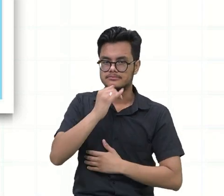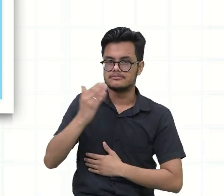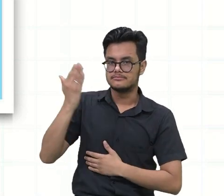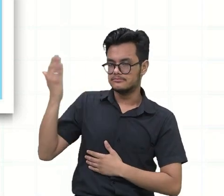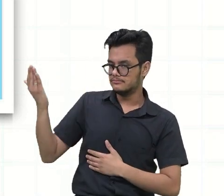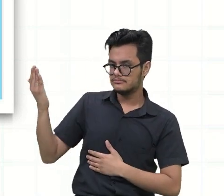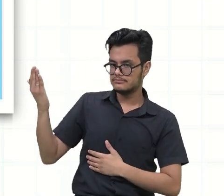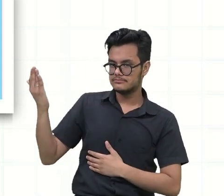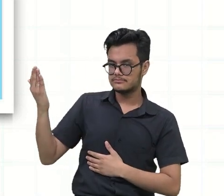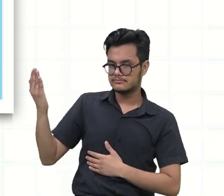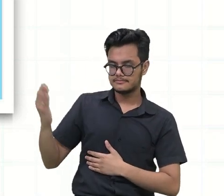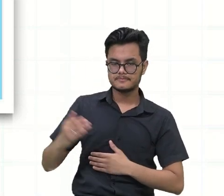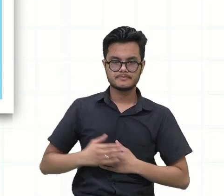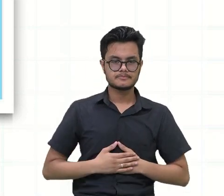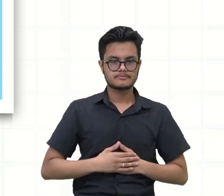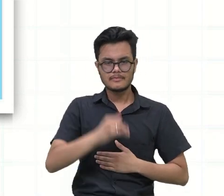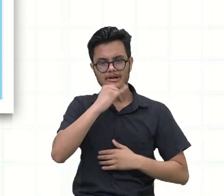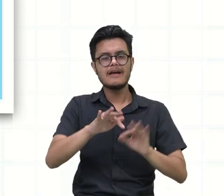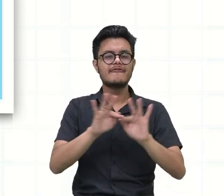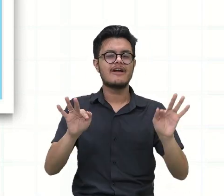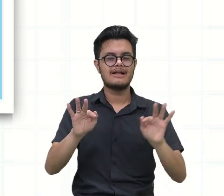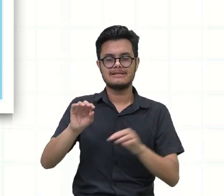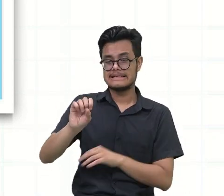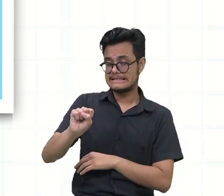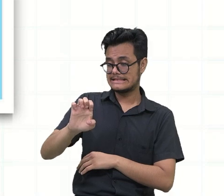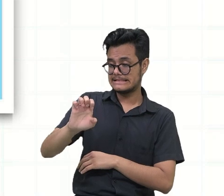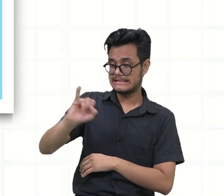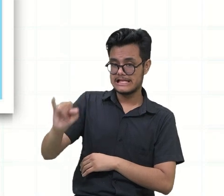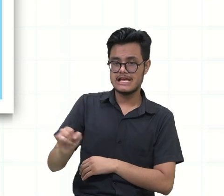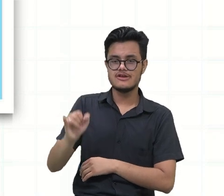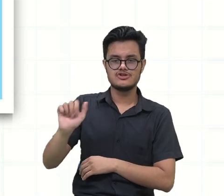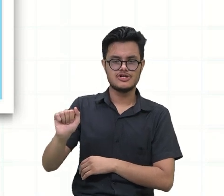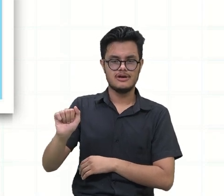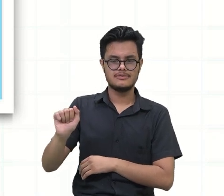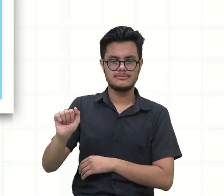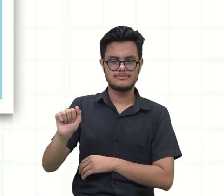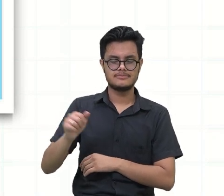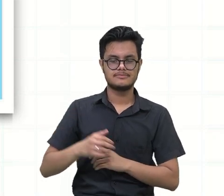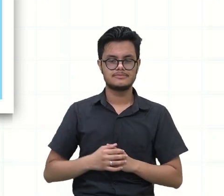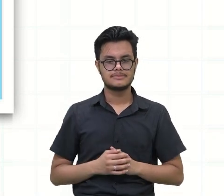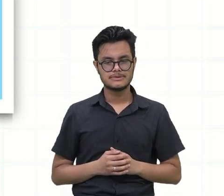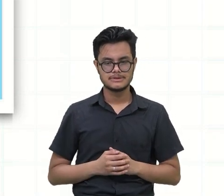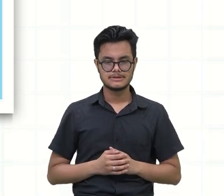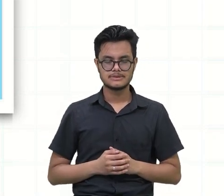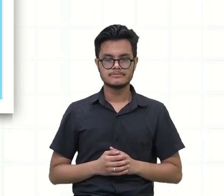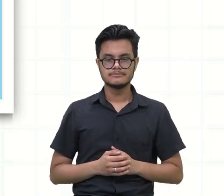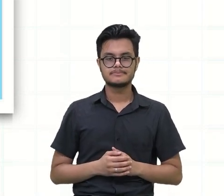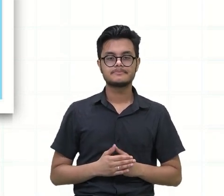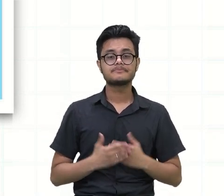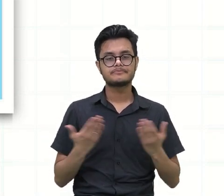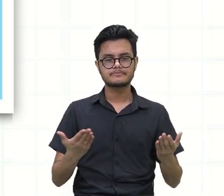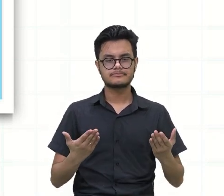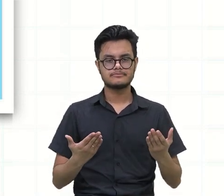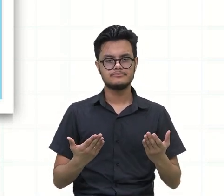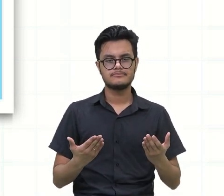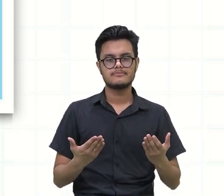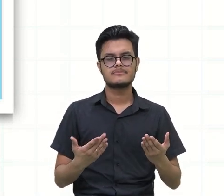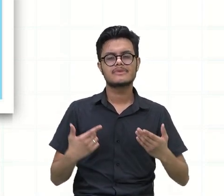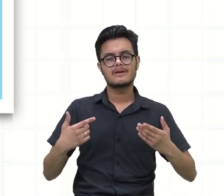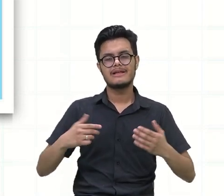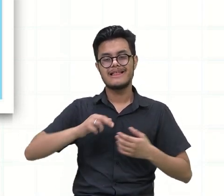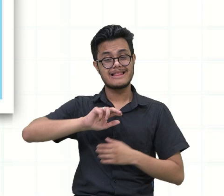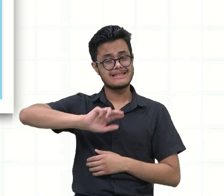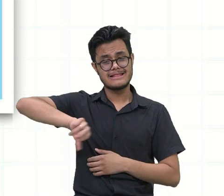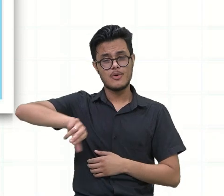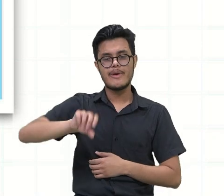olha, lembra do seja que eu falei para vocês há pouco, né, que a gente não é muito adequado, né, a